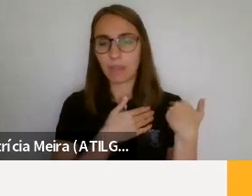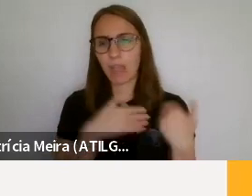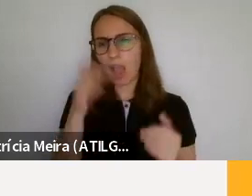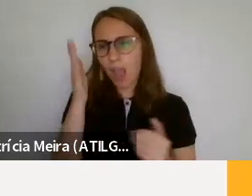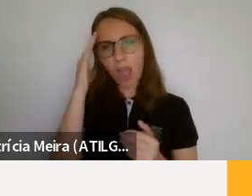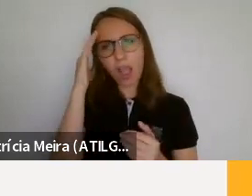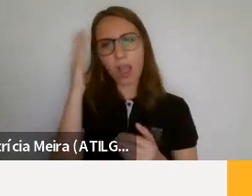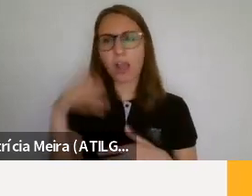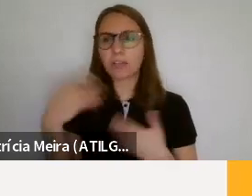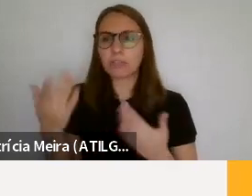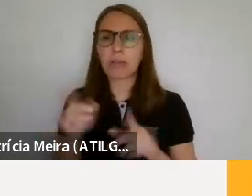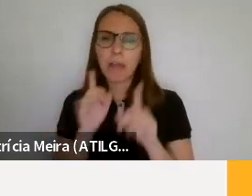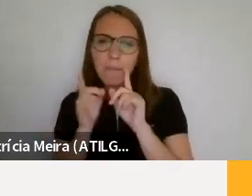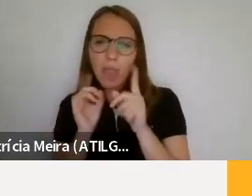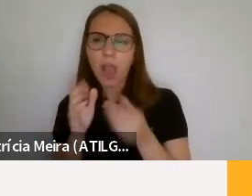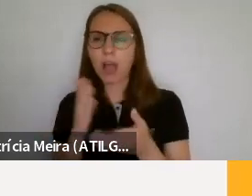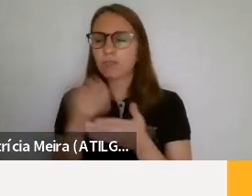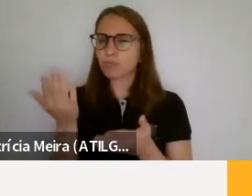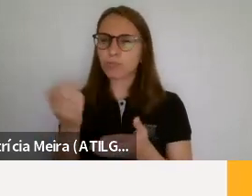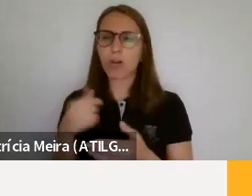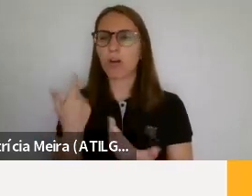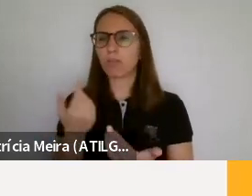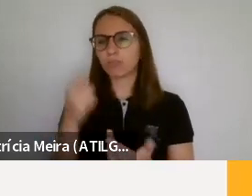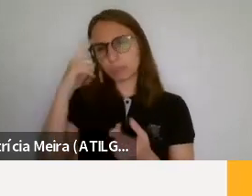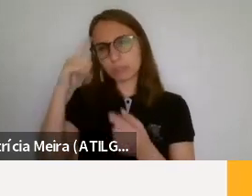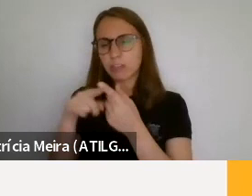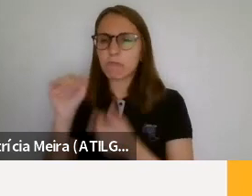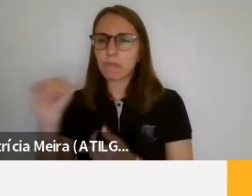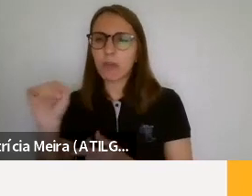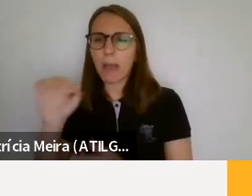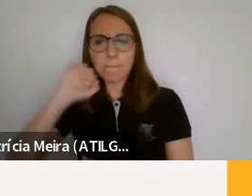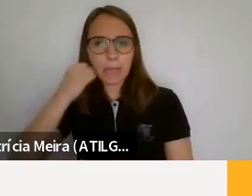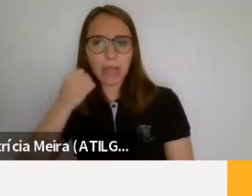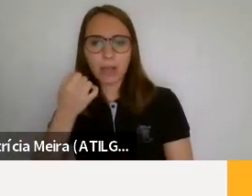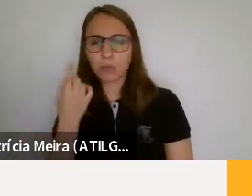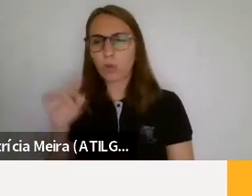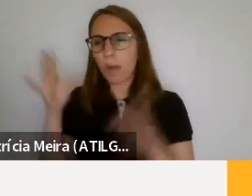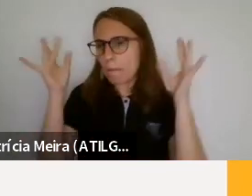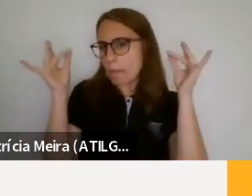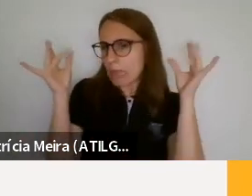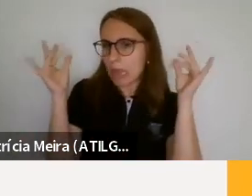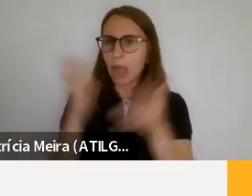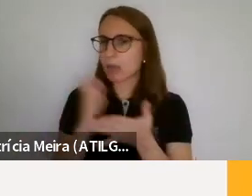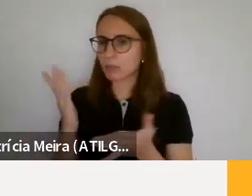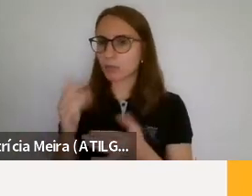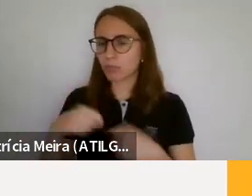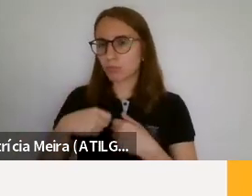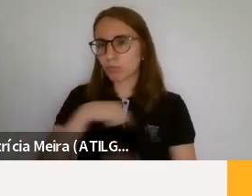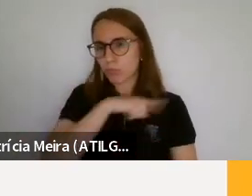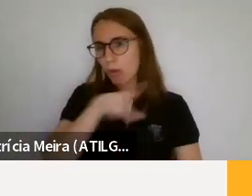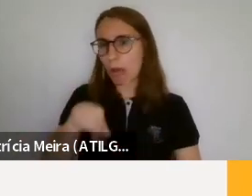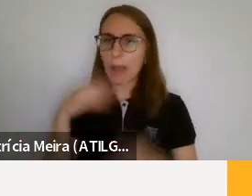como humorísticas, sem intenção de agredir. Como eles muitas vezes dizem, foi uma brincadeira, nós brincamos uns com os